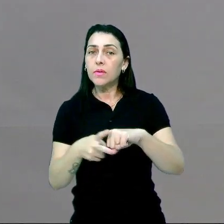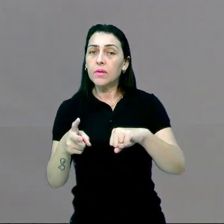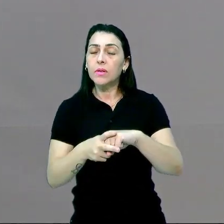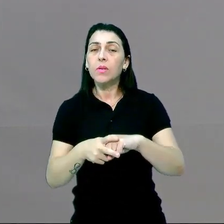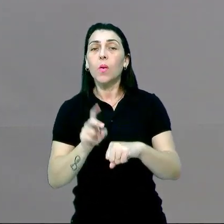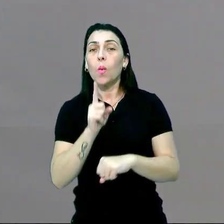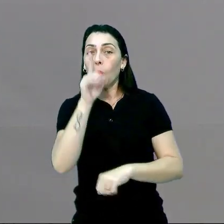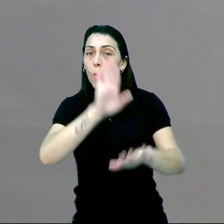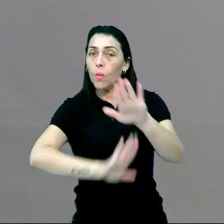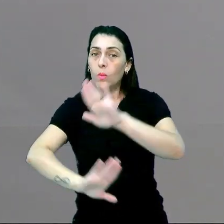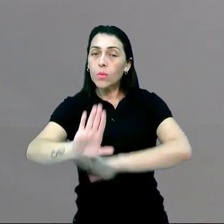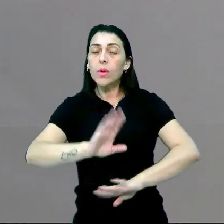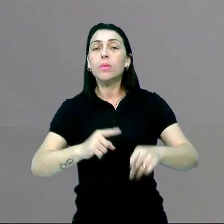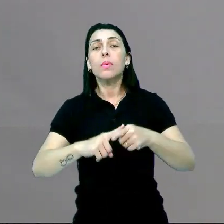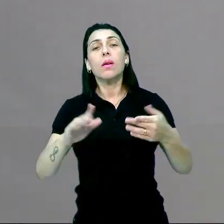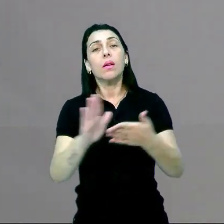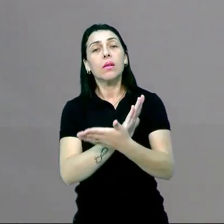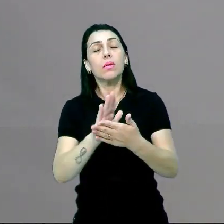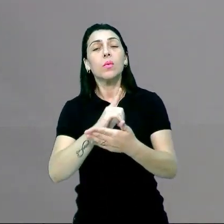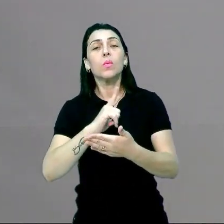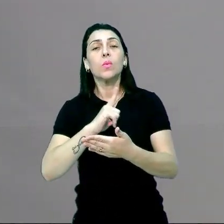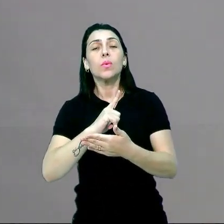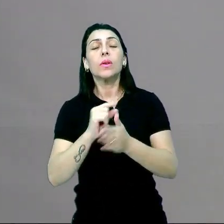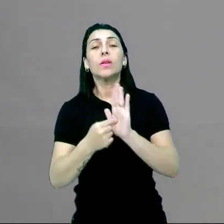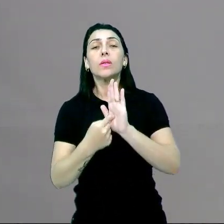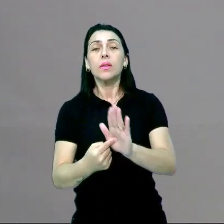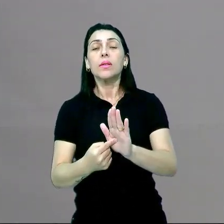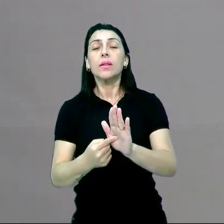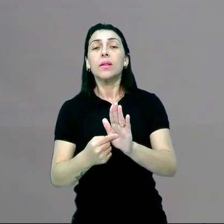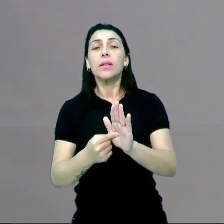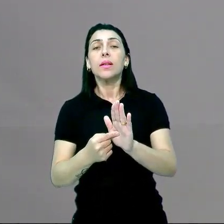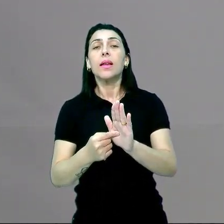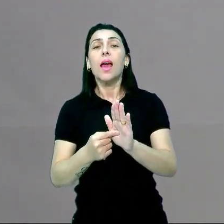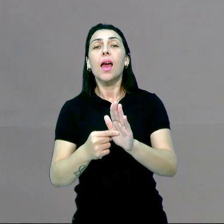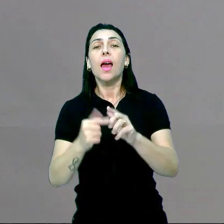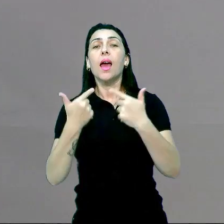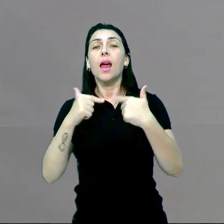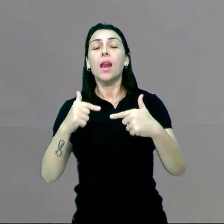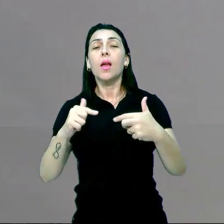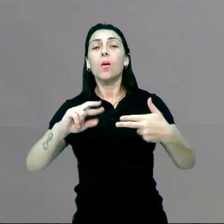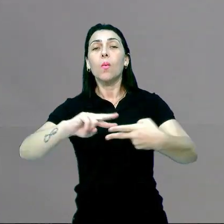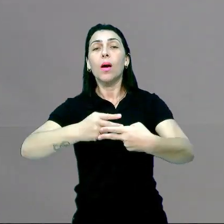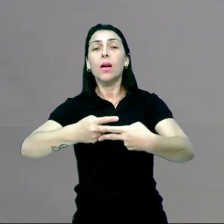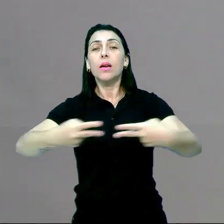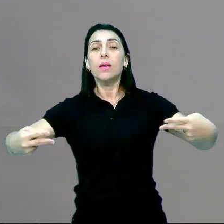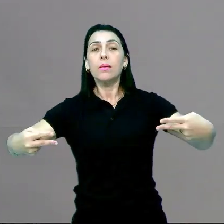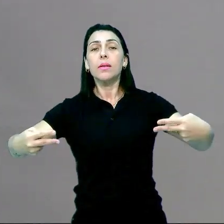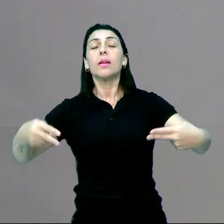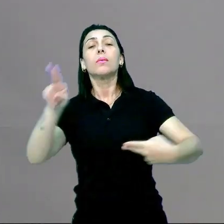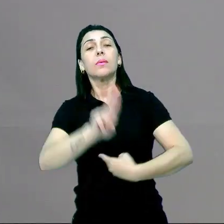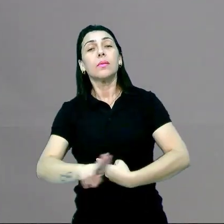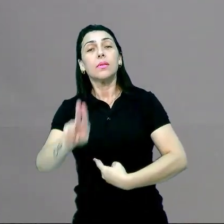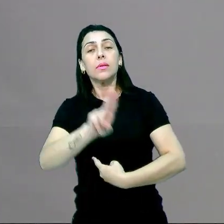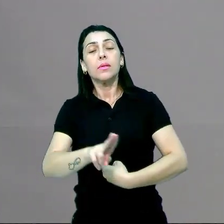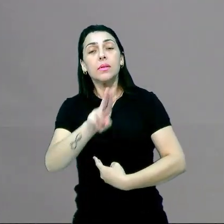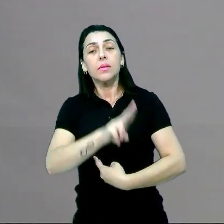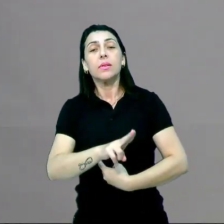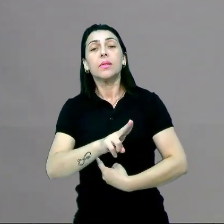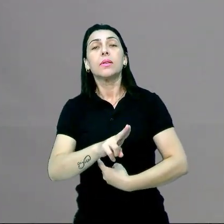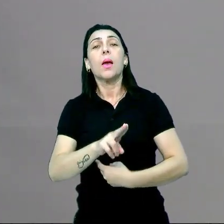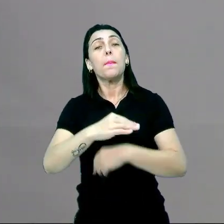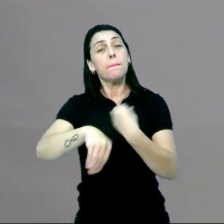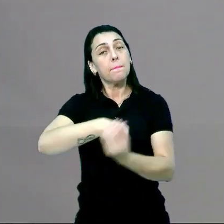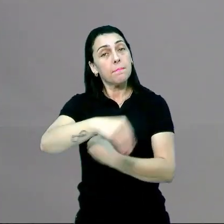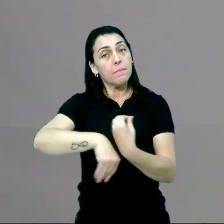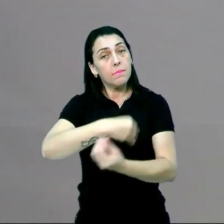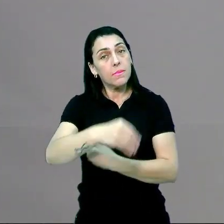cuidado porque, às vezes, o que aparece na questão é linguagem híbrida. E aí nós estamos muito habituados a utilizar essa expressão linguagem